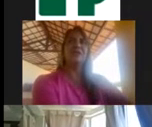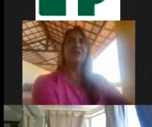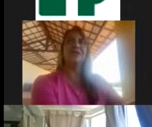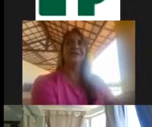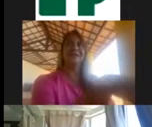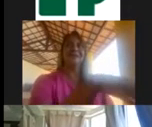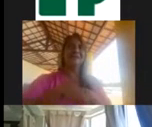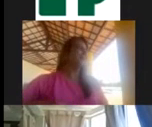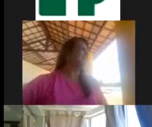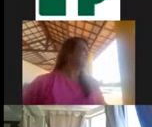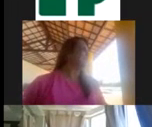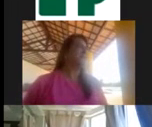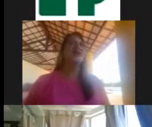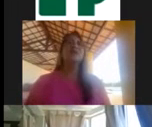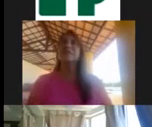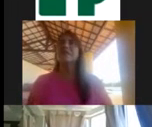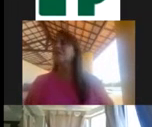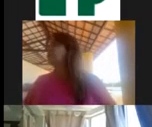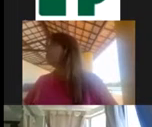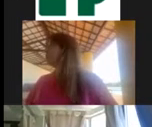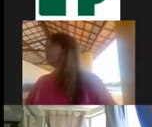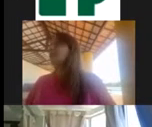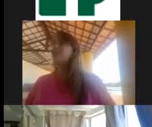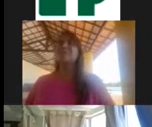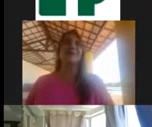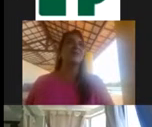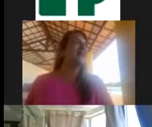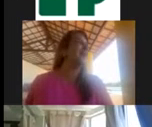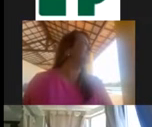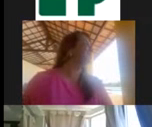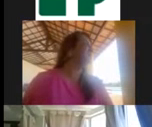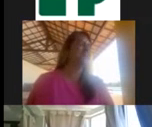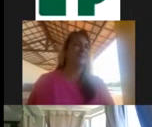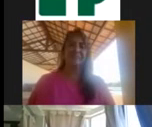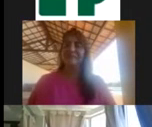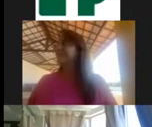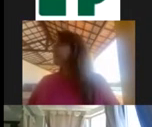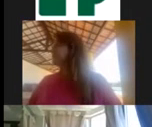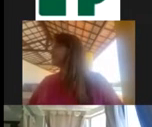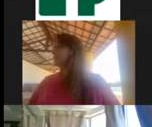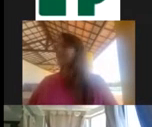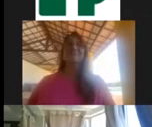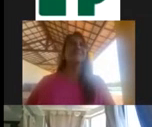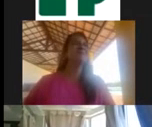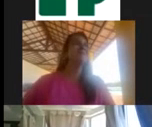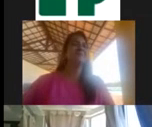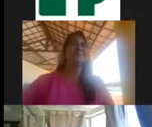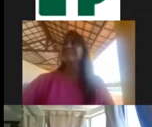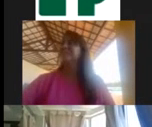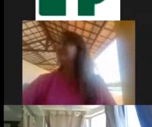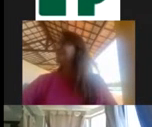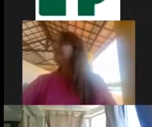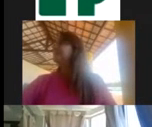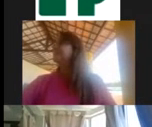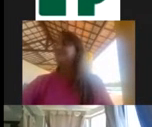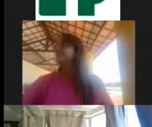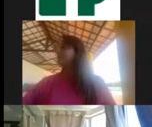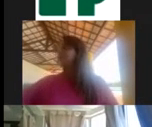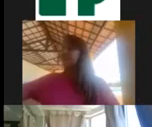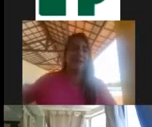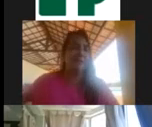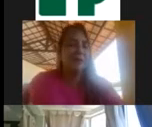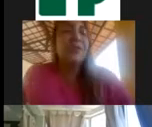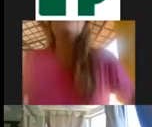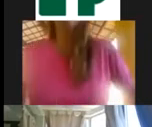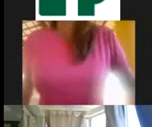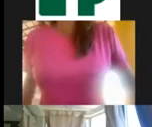de ODR há muito tempo, e agora a gente vai estar apresentando algo que é mais para conciliação e mediação, tá? Então, foi